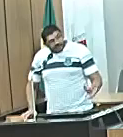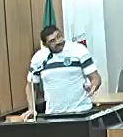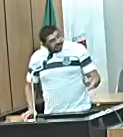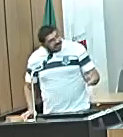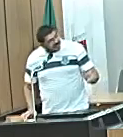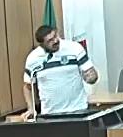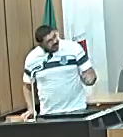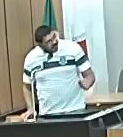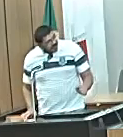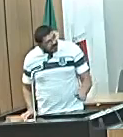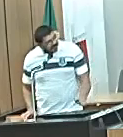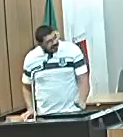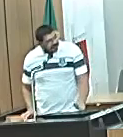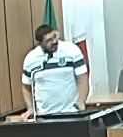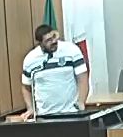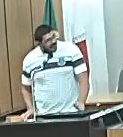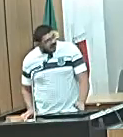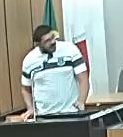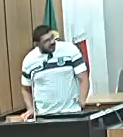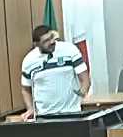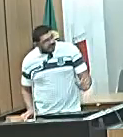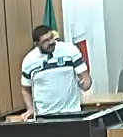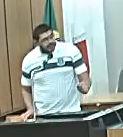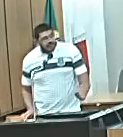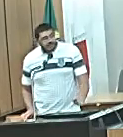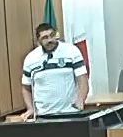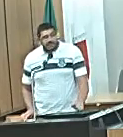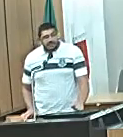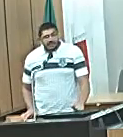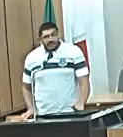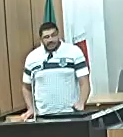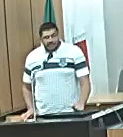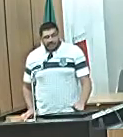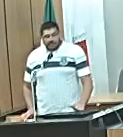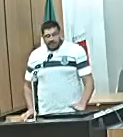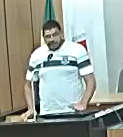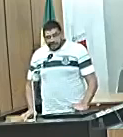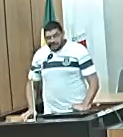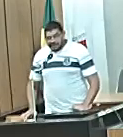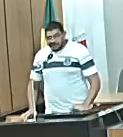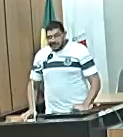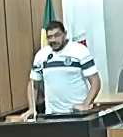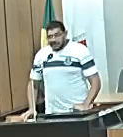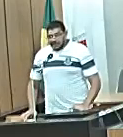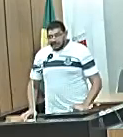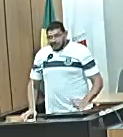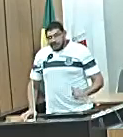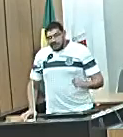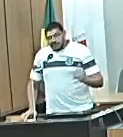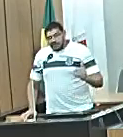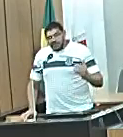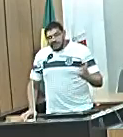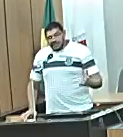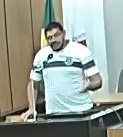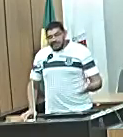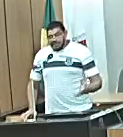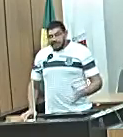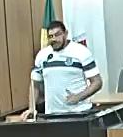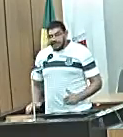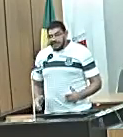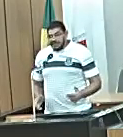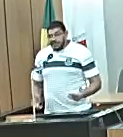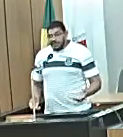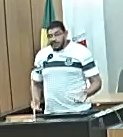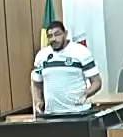construção dessa lei orgânica aproveitando o gancho do sargento rodrigues que nós estamos aqui